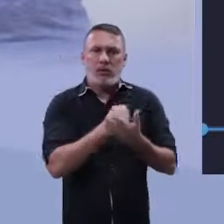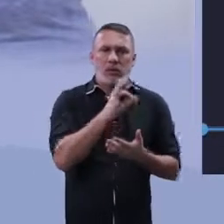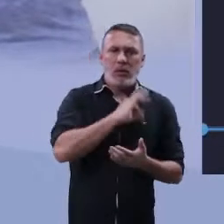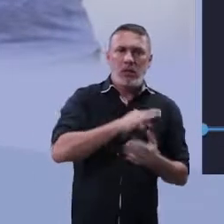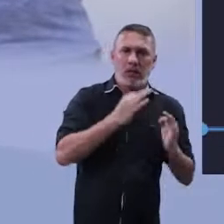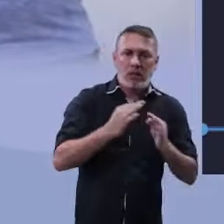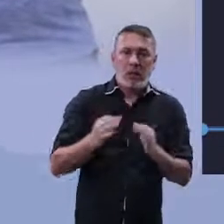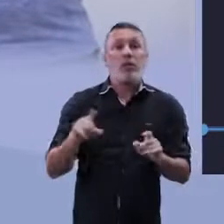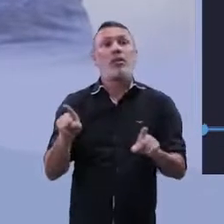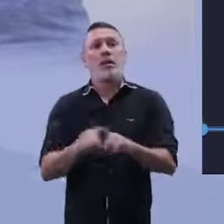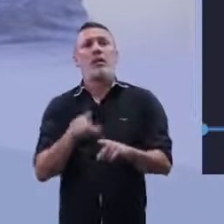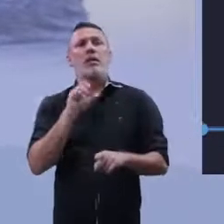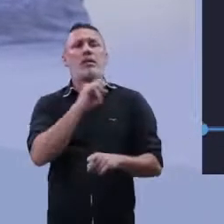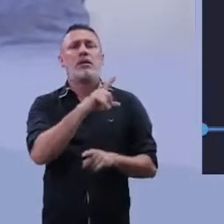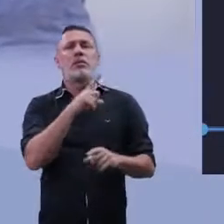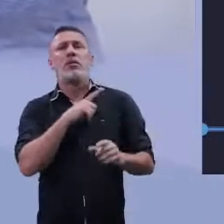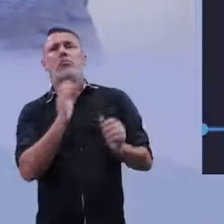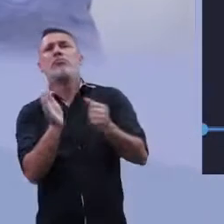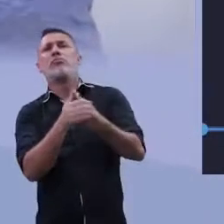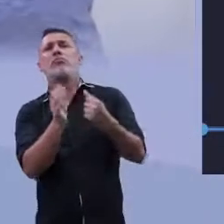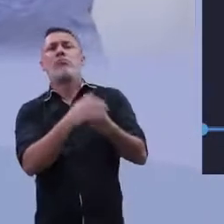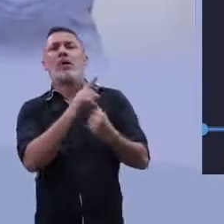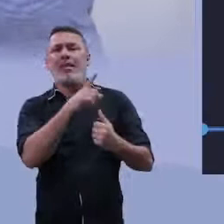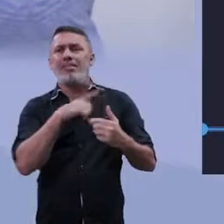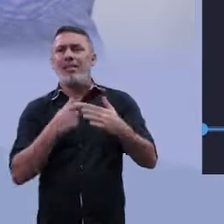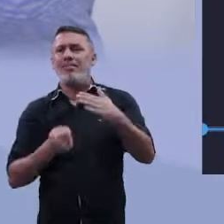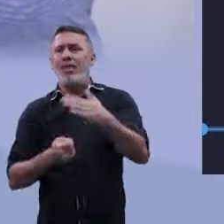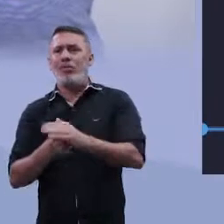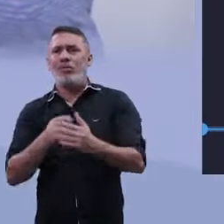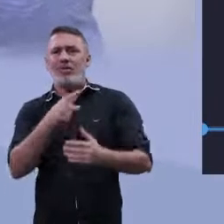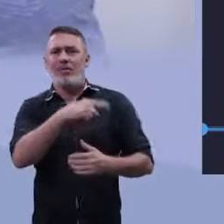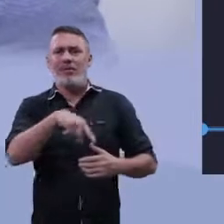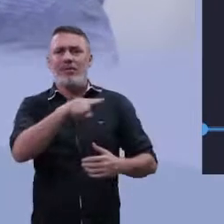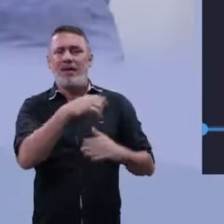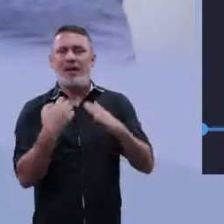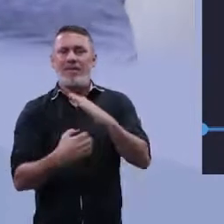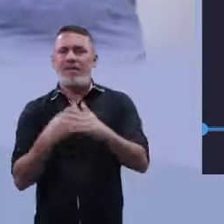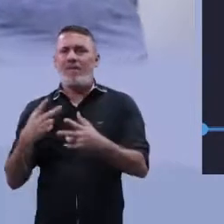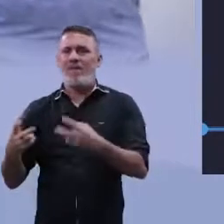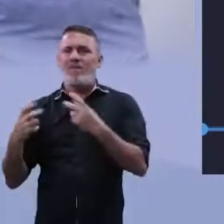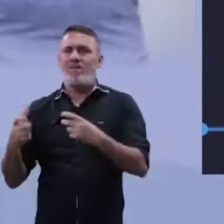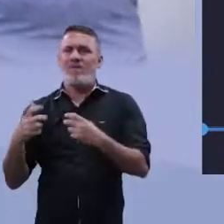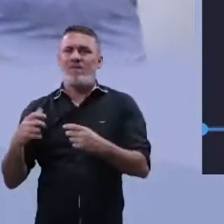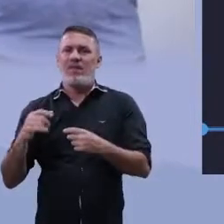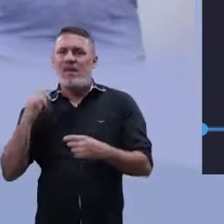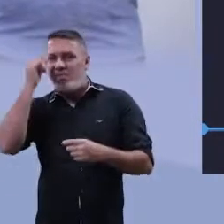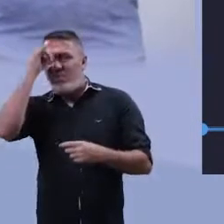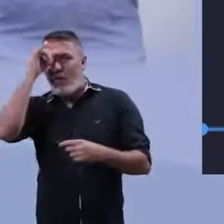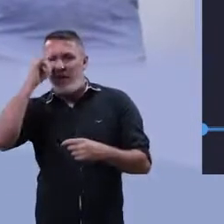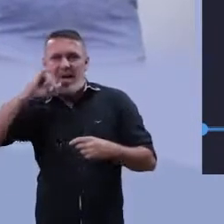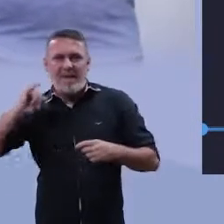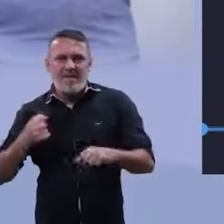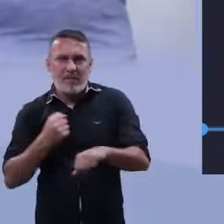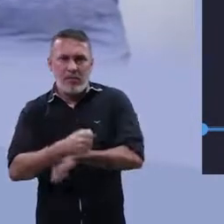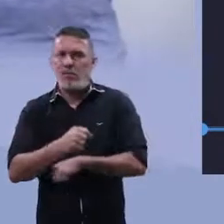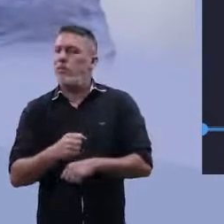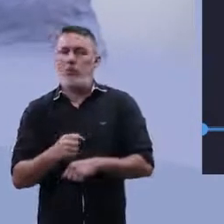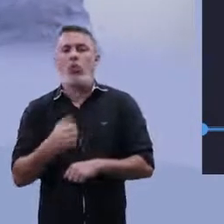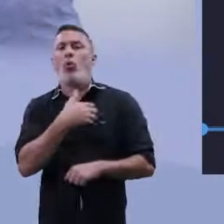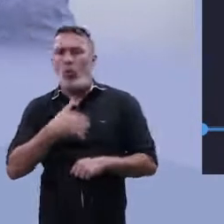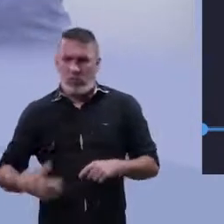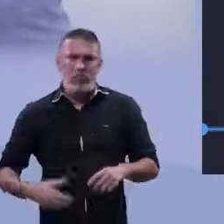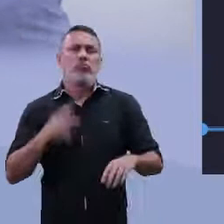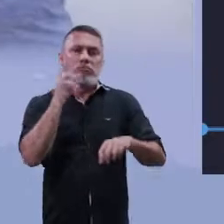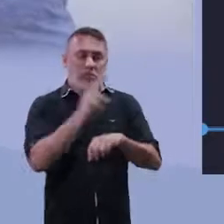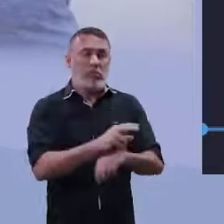de denúncias de exploração por brasileiros ou por imigrantes. Então ele fala o seguinte, empresa, você vai contratar essas pessoas?